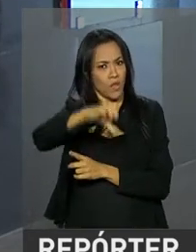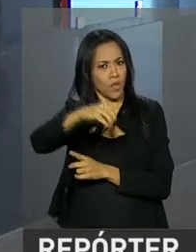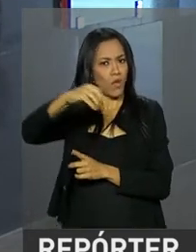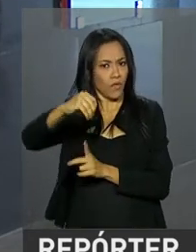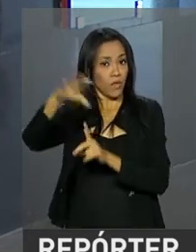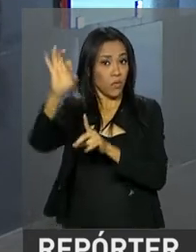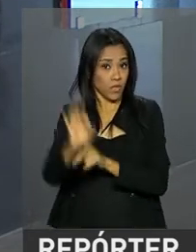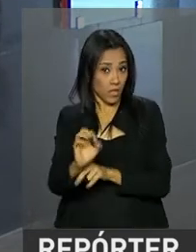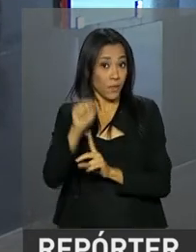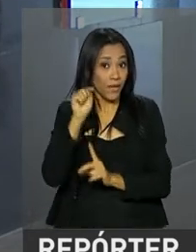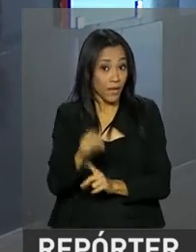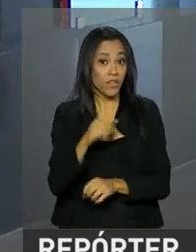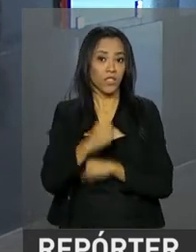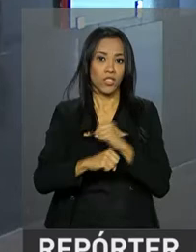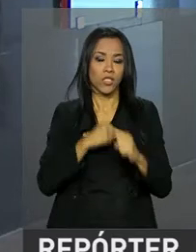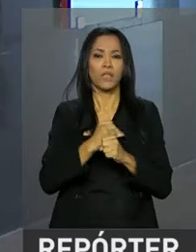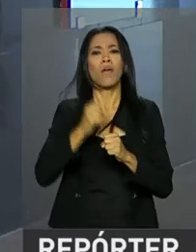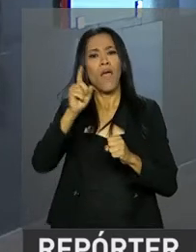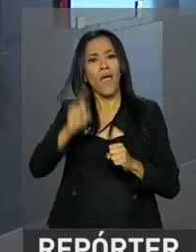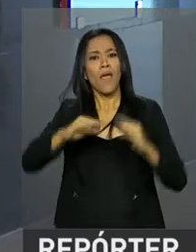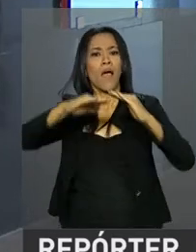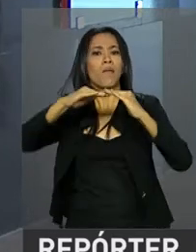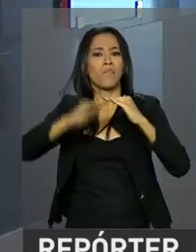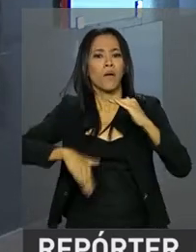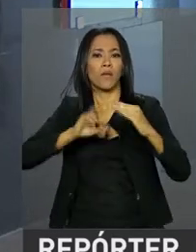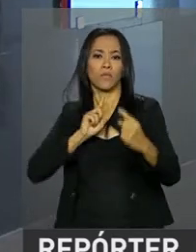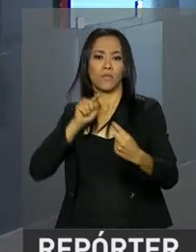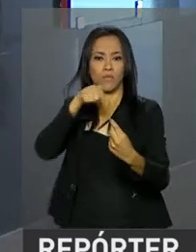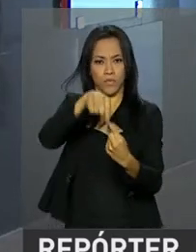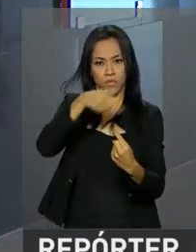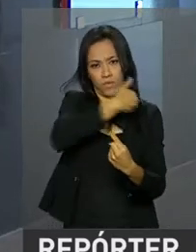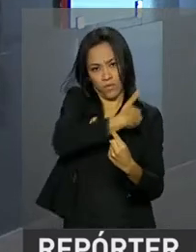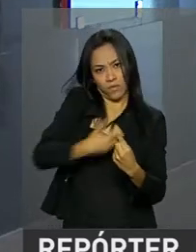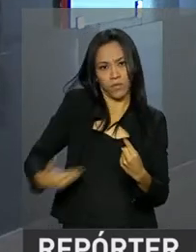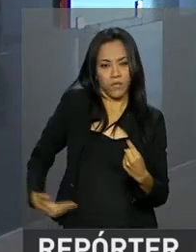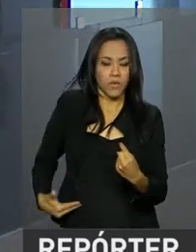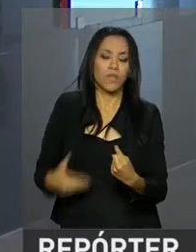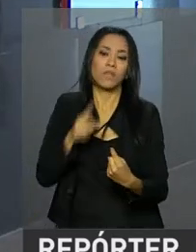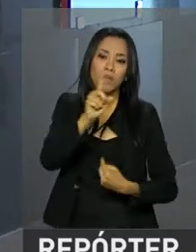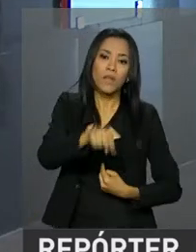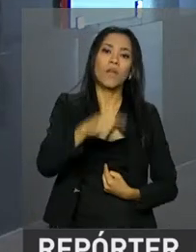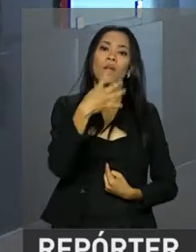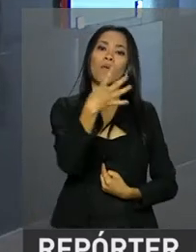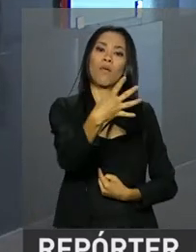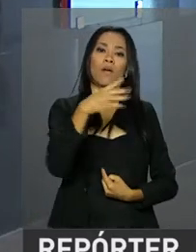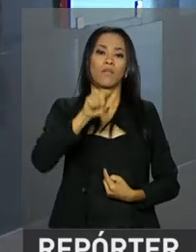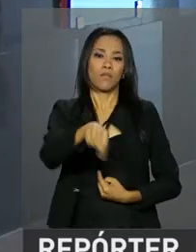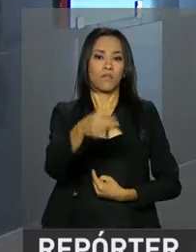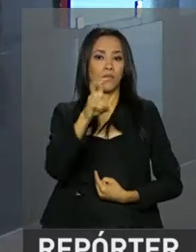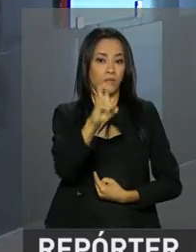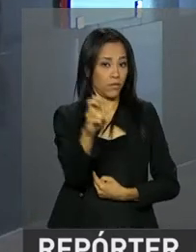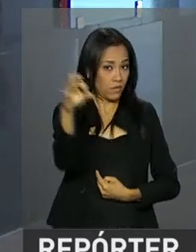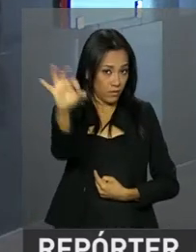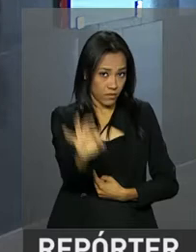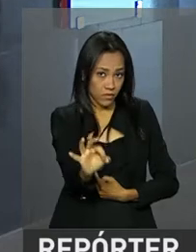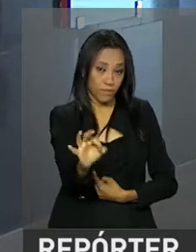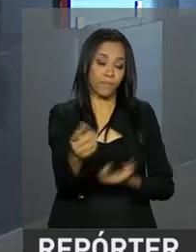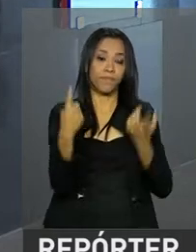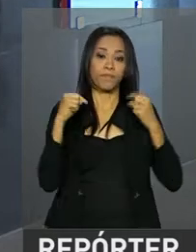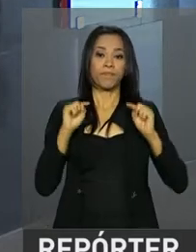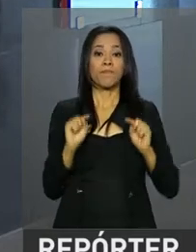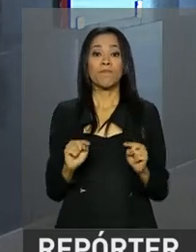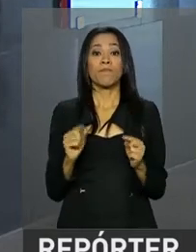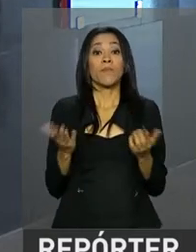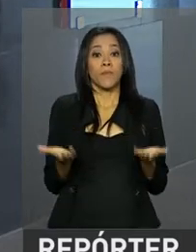ano é portanto abaixo do centro da meta de inflação estabelecida pelo governo que é de 4 e meio por cento para o crescimento